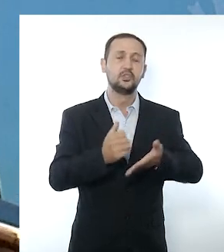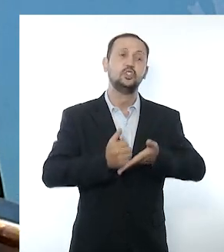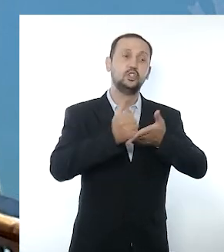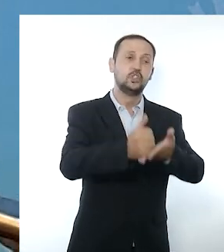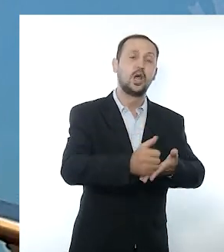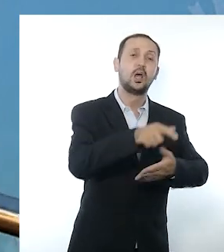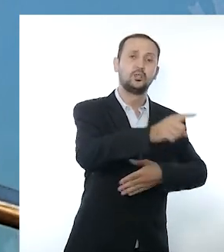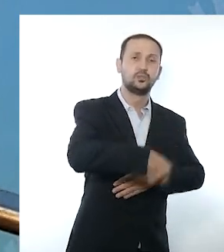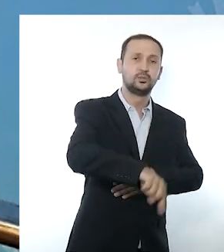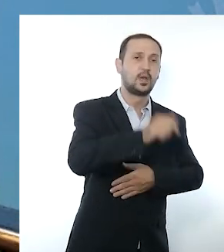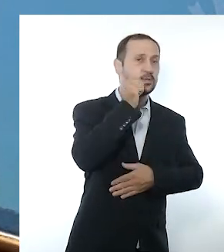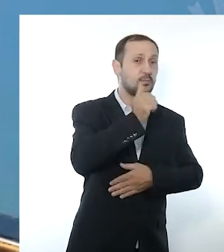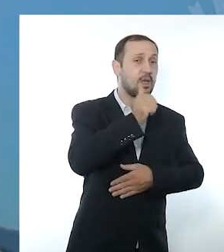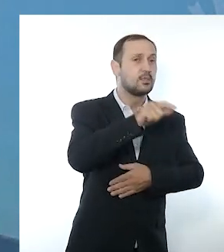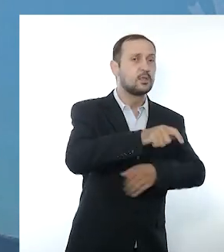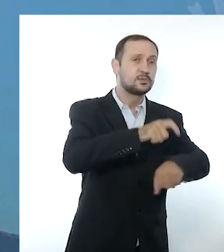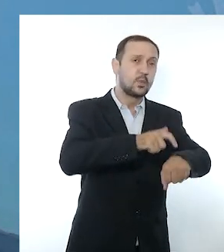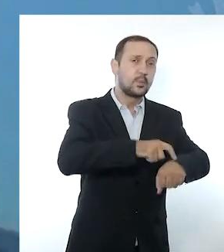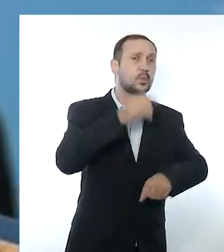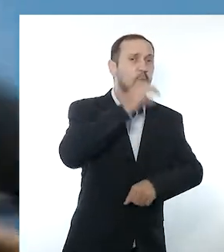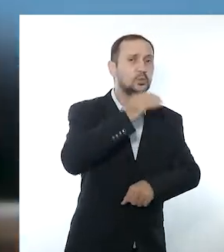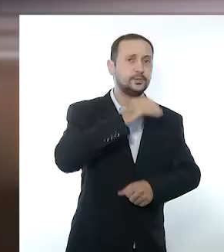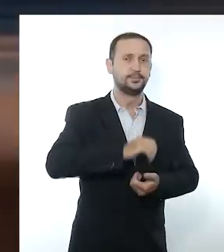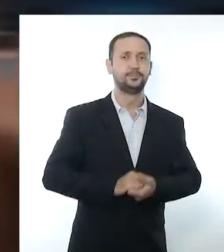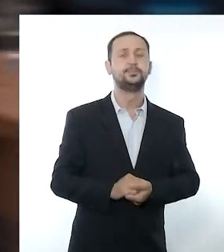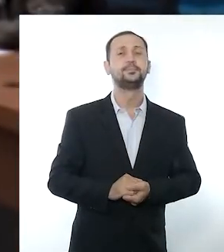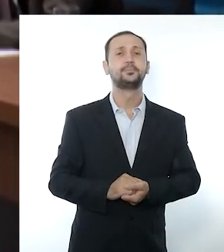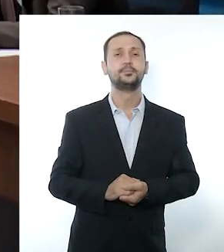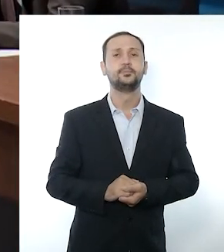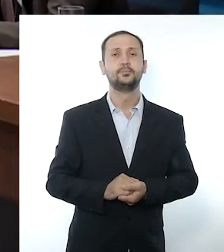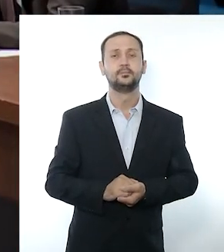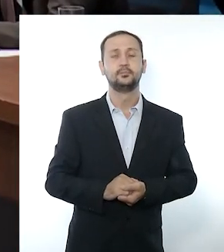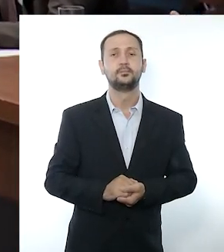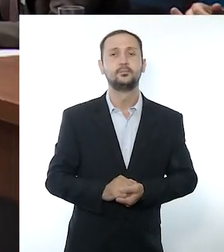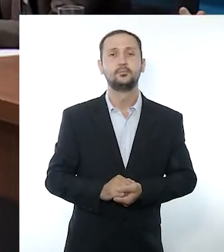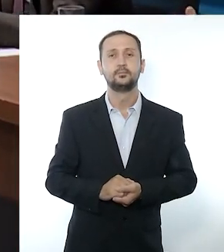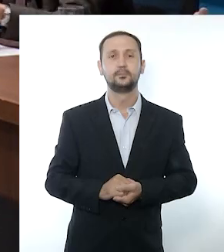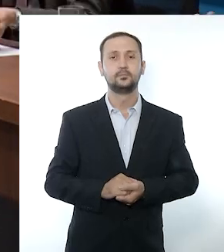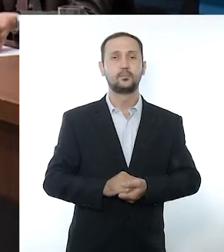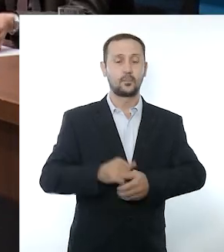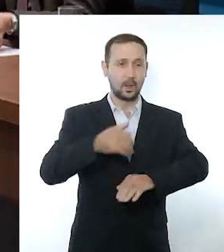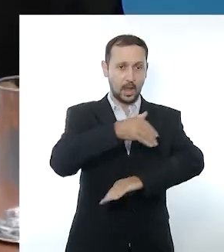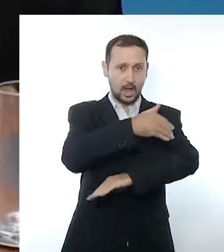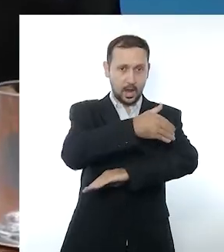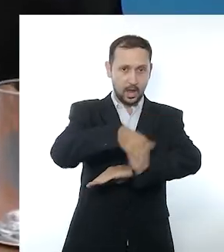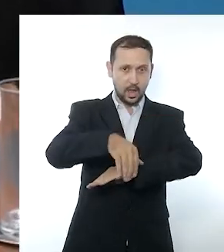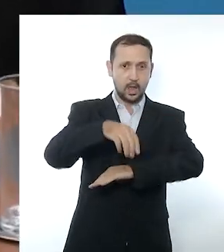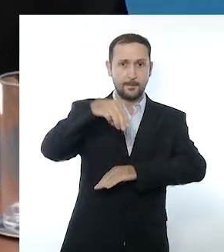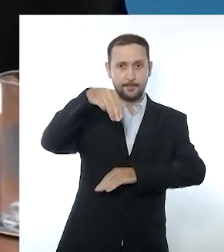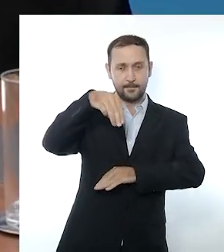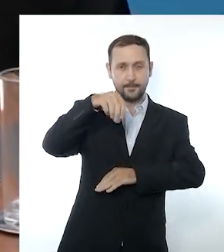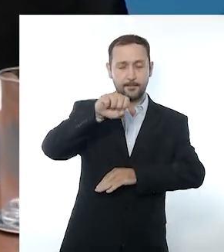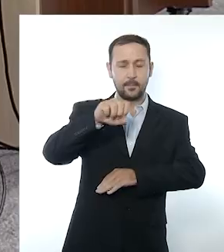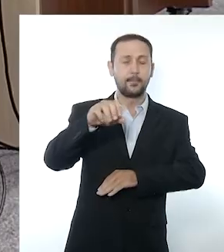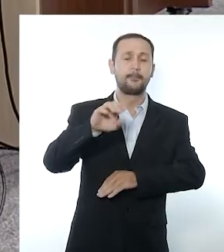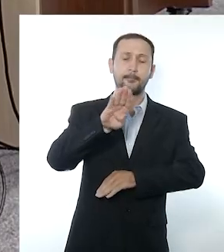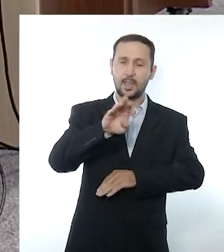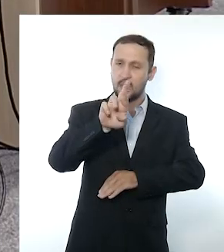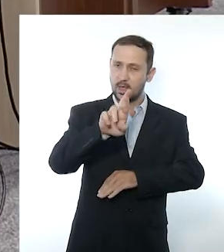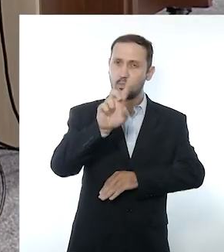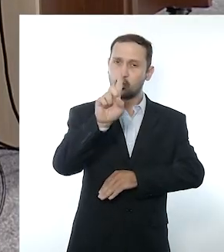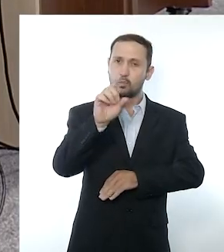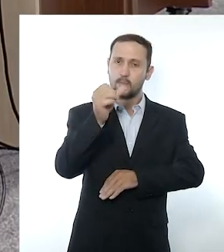a socorrer essas mulheres nesse momento de necessidade. A interrupção da duplicação da BR-163 e